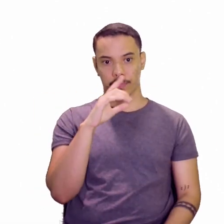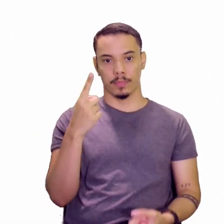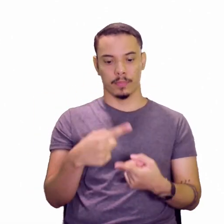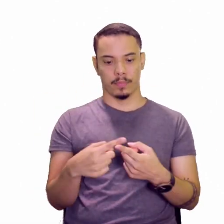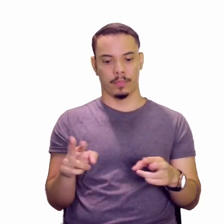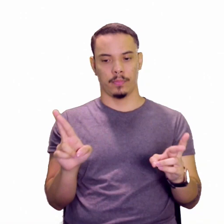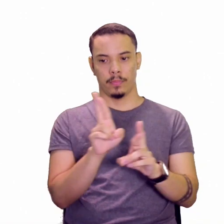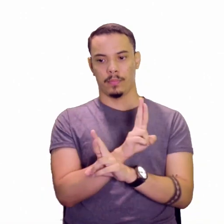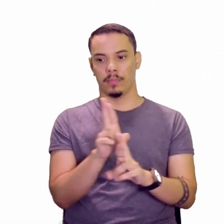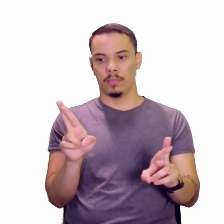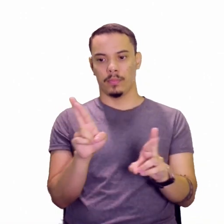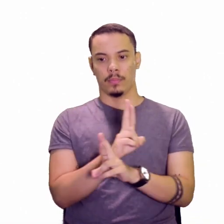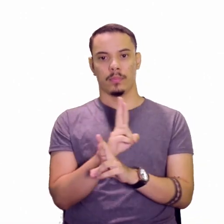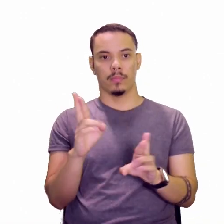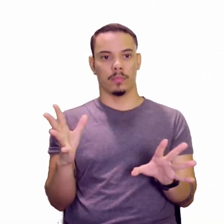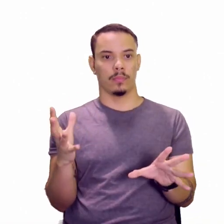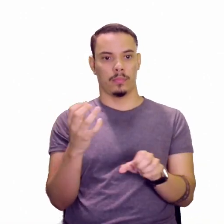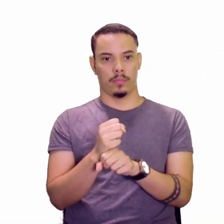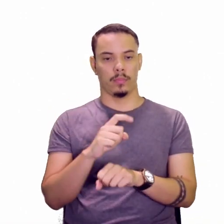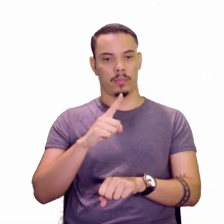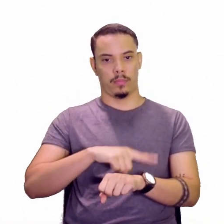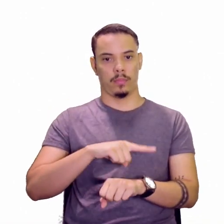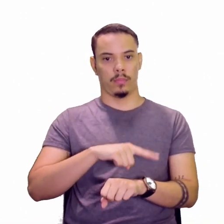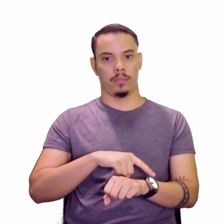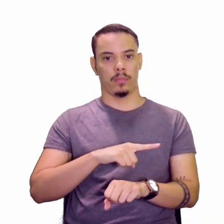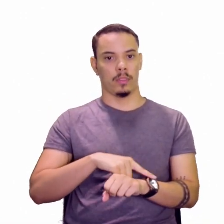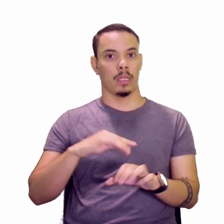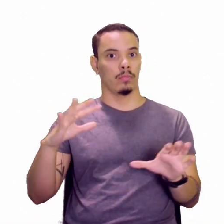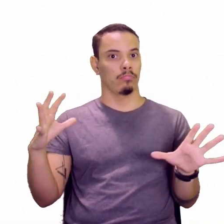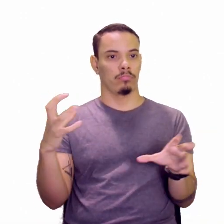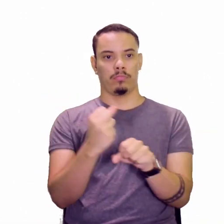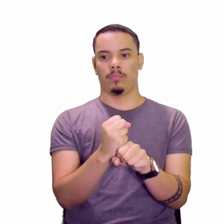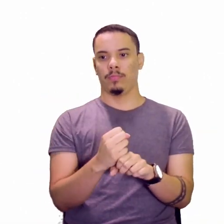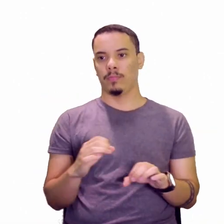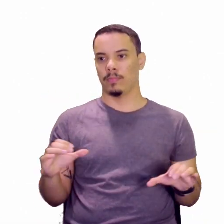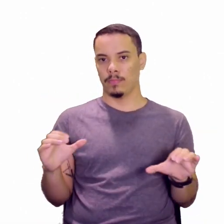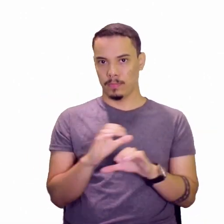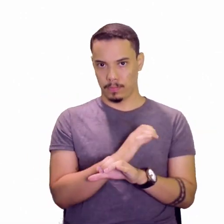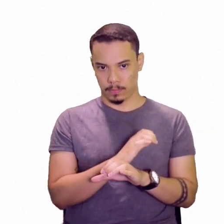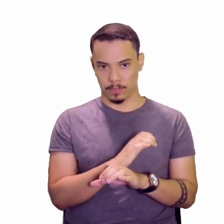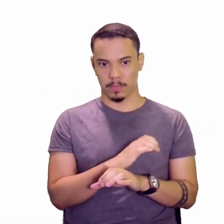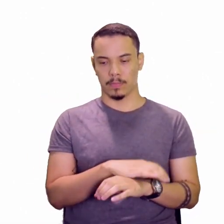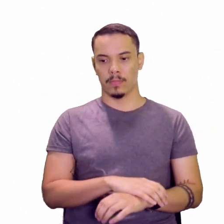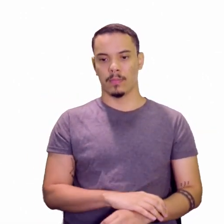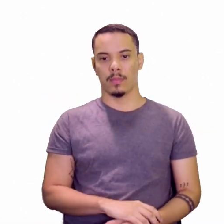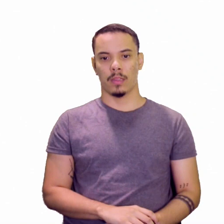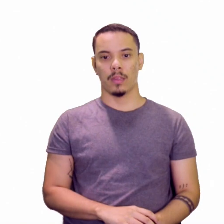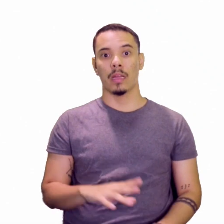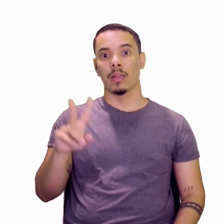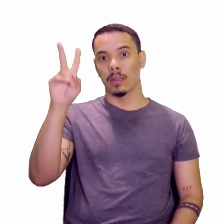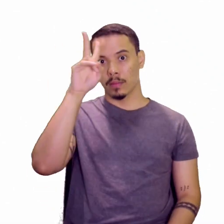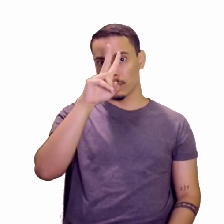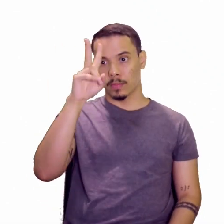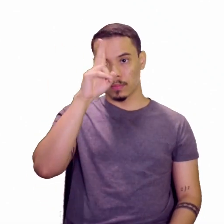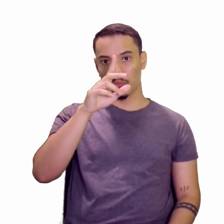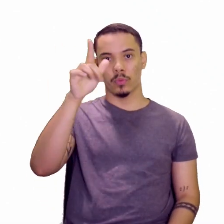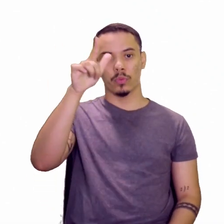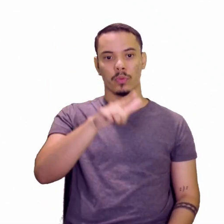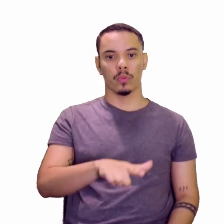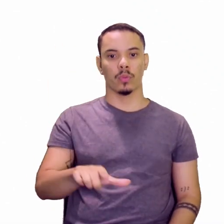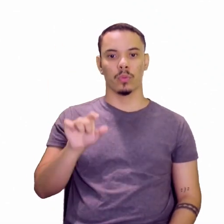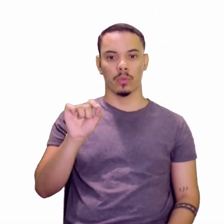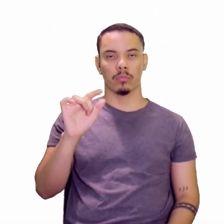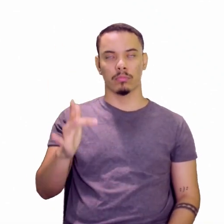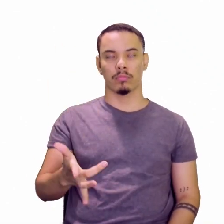relação da distância total... E o tempo total. Pelo tempo total, certo? Então, a velocidade média, lembrando mais uma vez, olha o